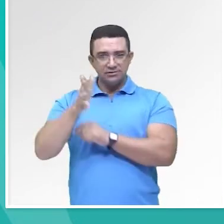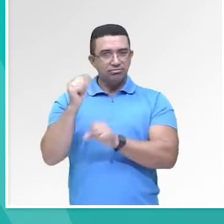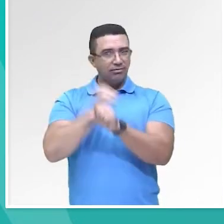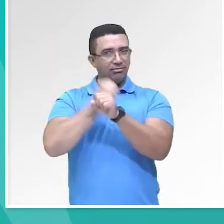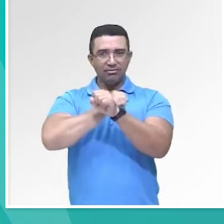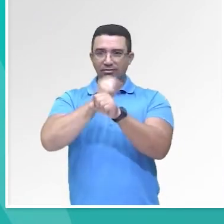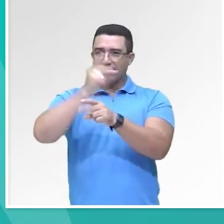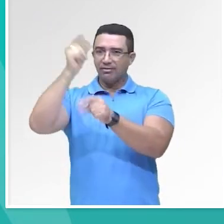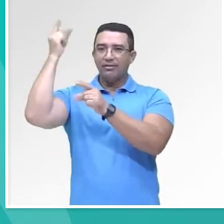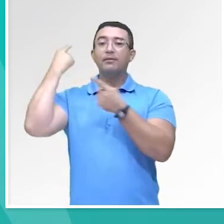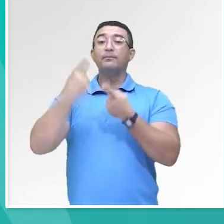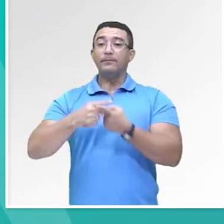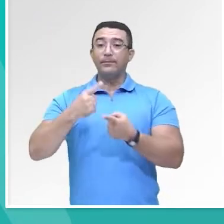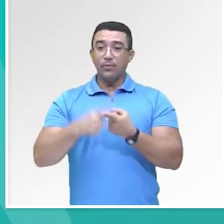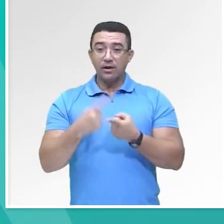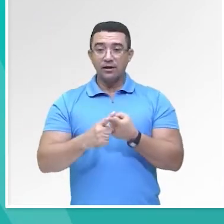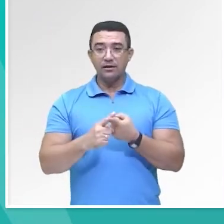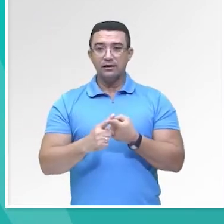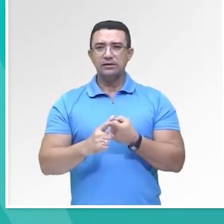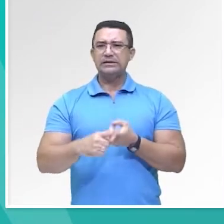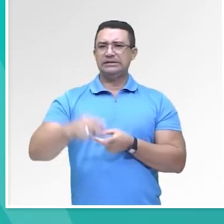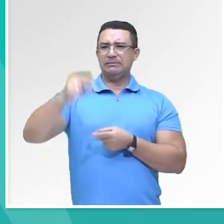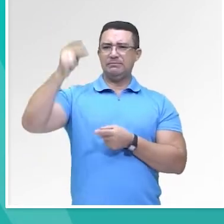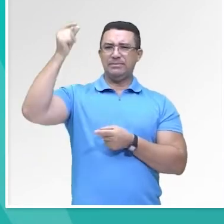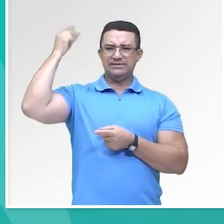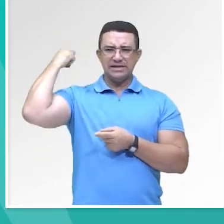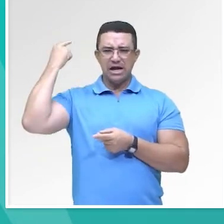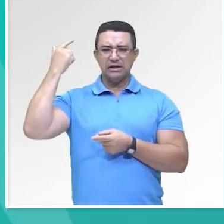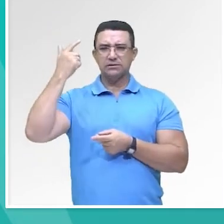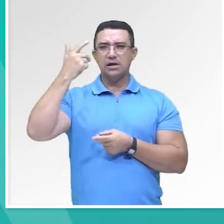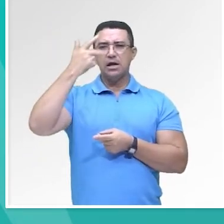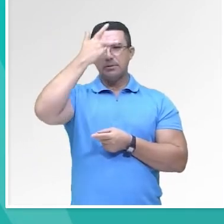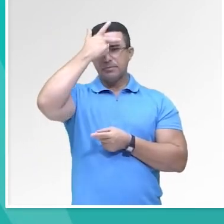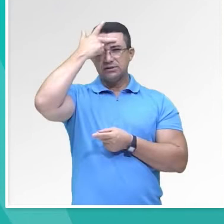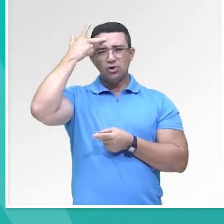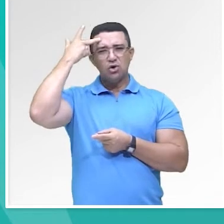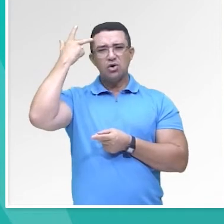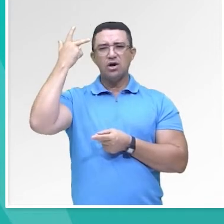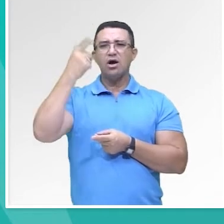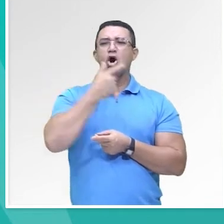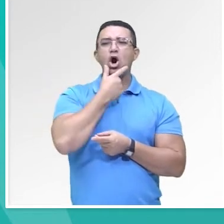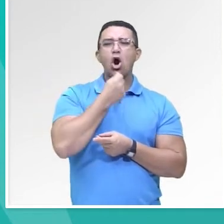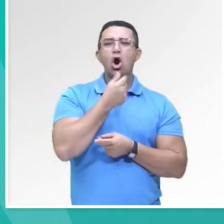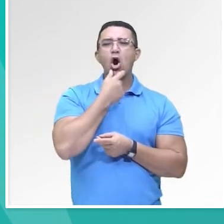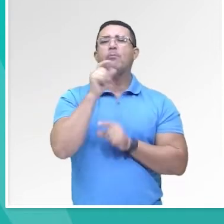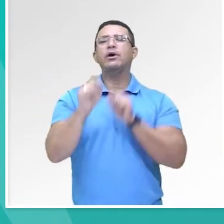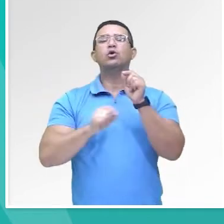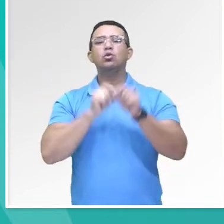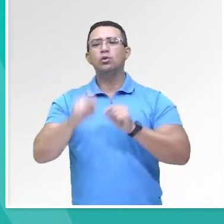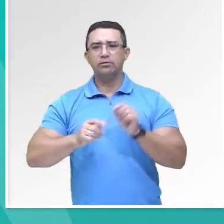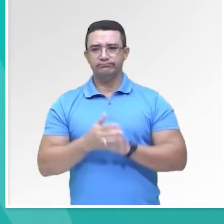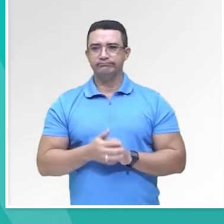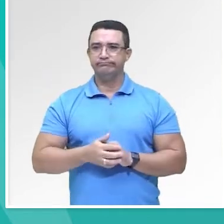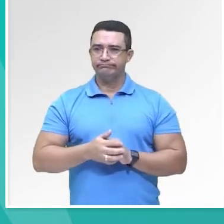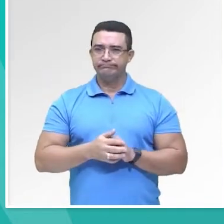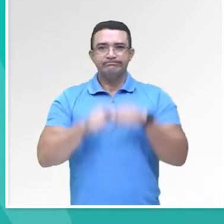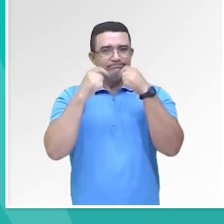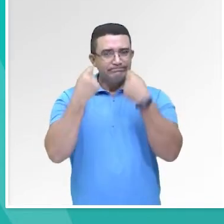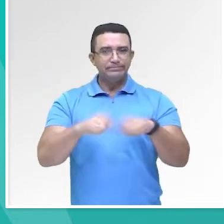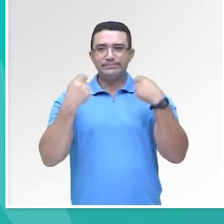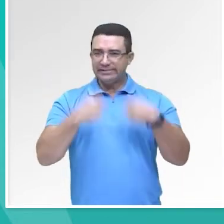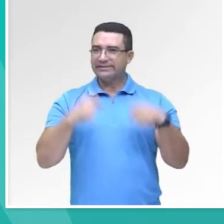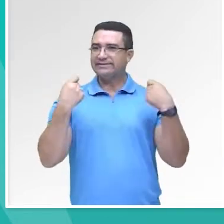quê? Porque lá, naquele tempo, os homens primitivos, eles tinham a necessidade